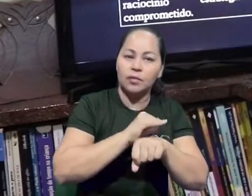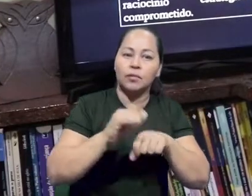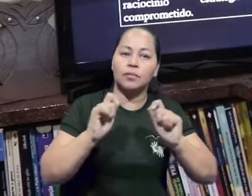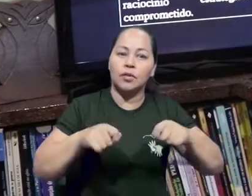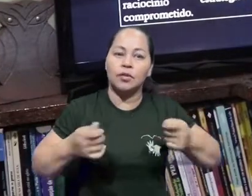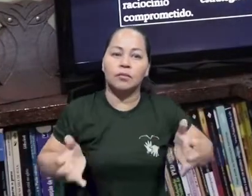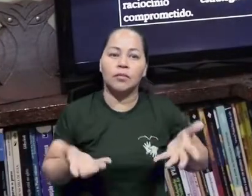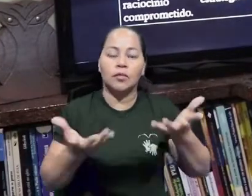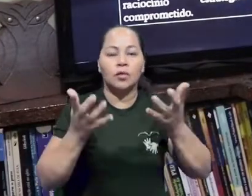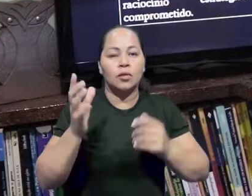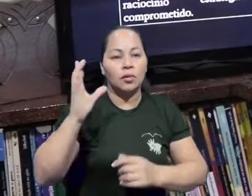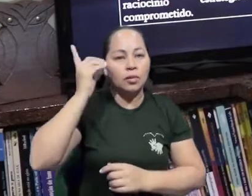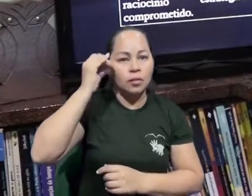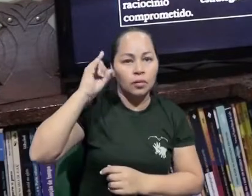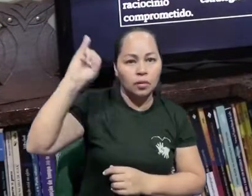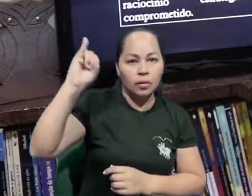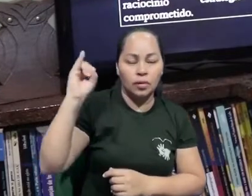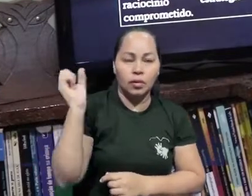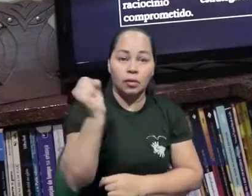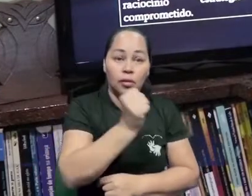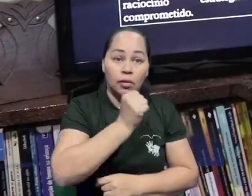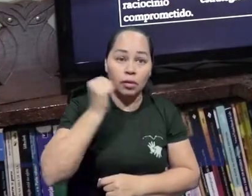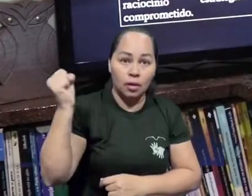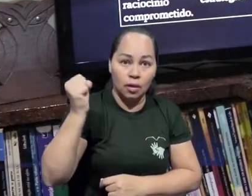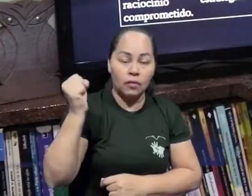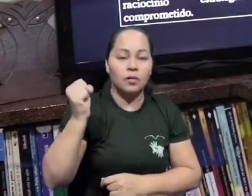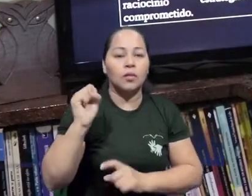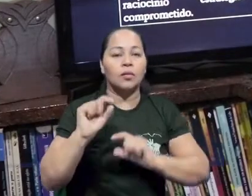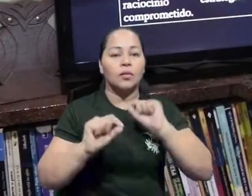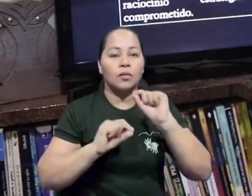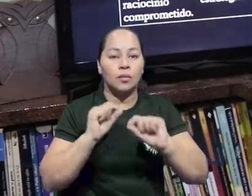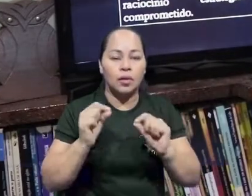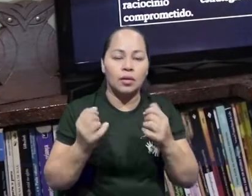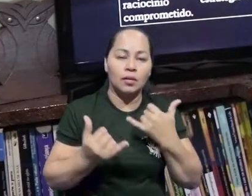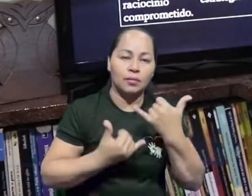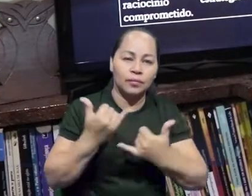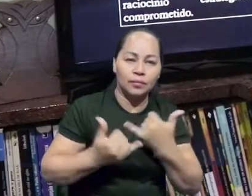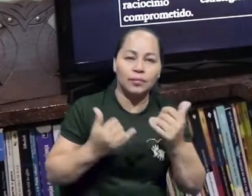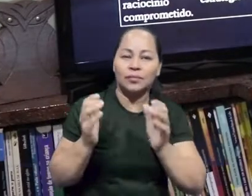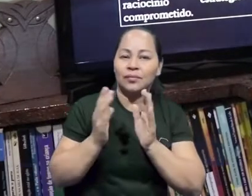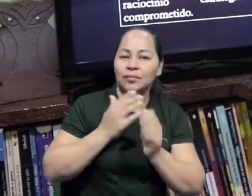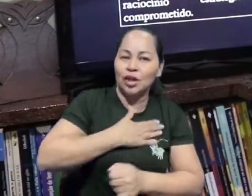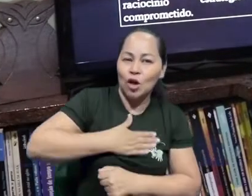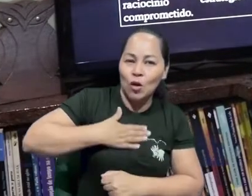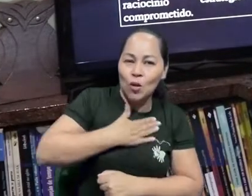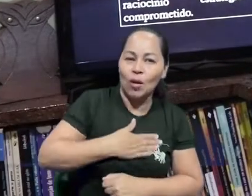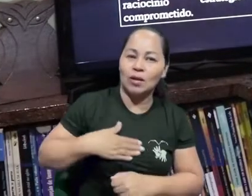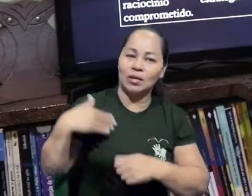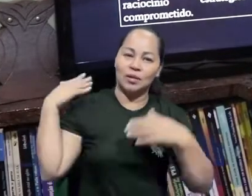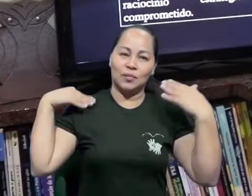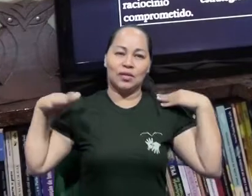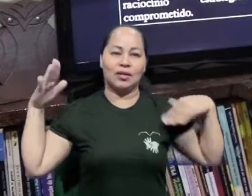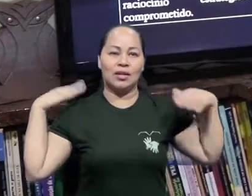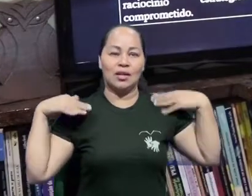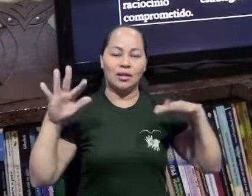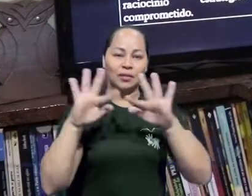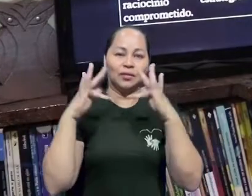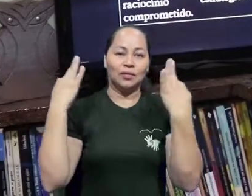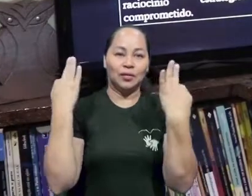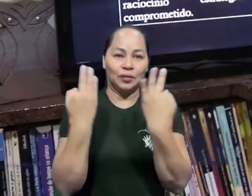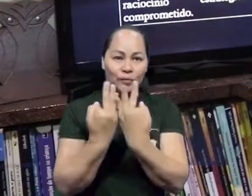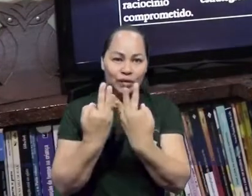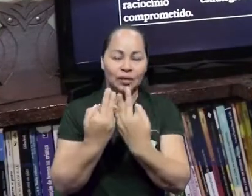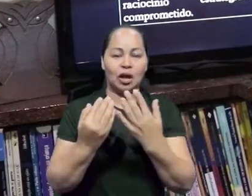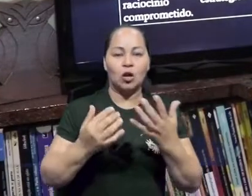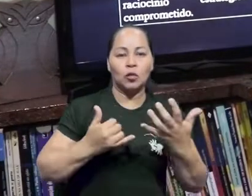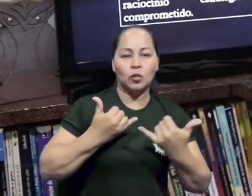trabalhado. DI grave, tem maior interesse em atividades lúdicas, gosta de passear com a família. Em jogos, realiza